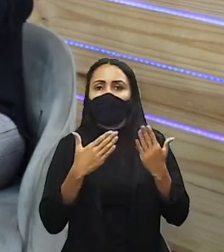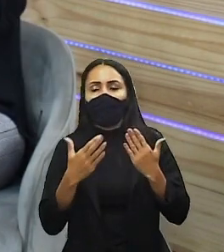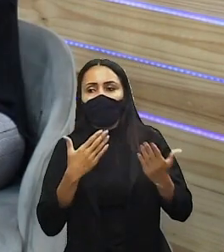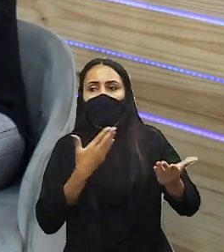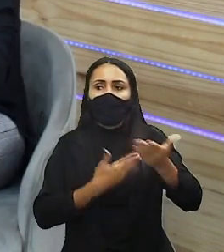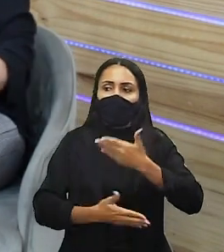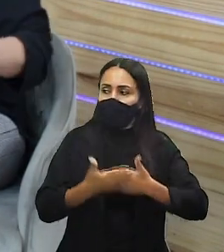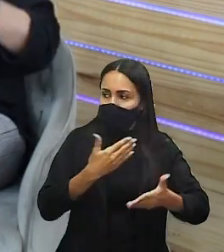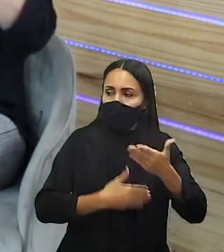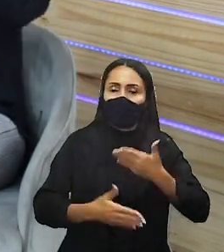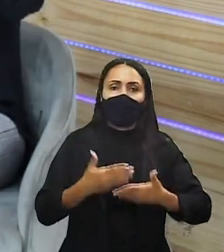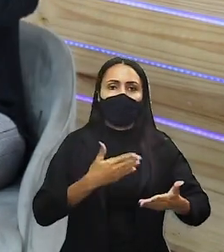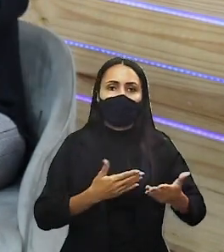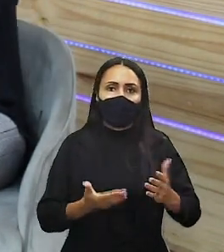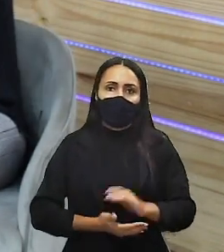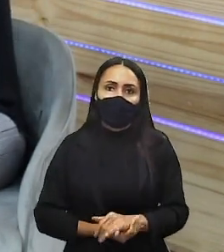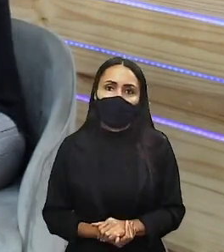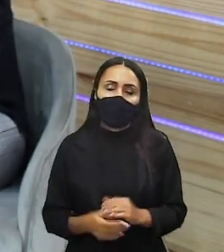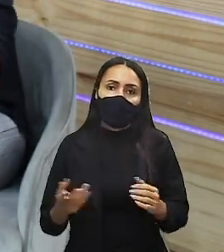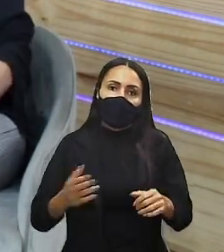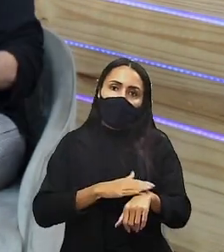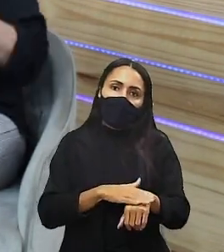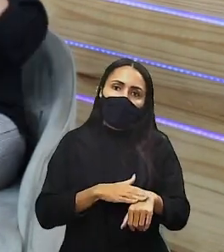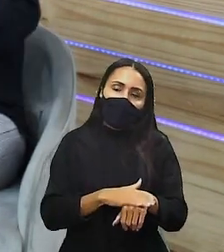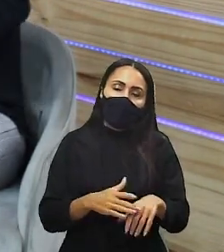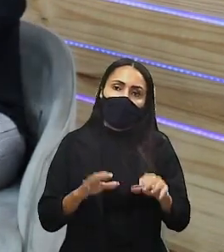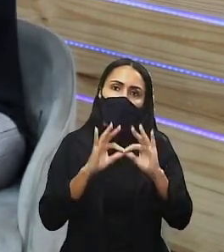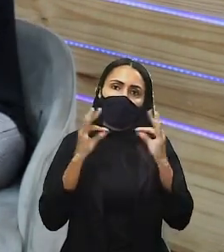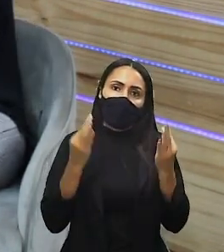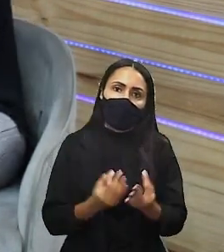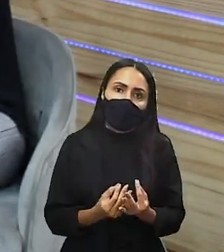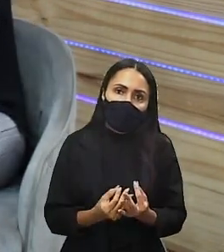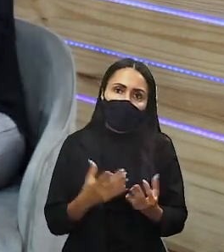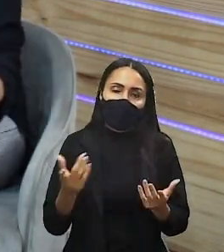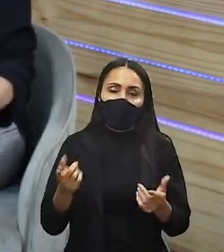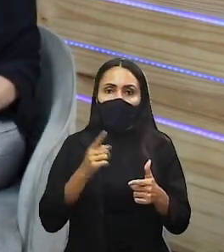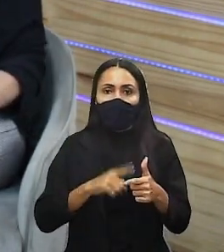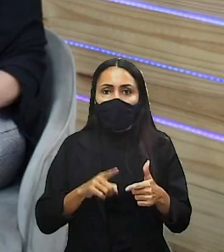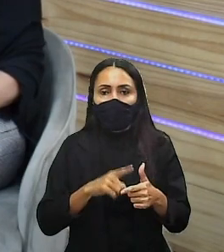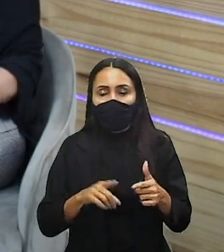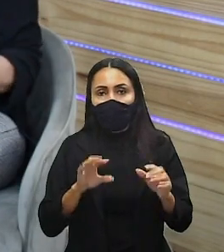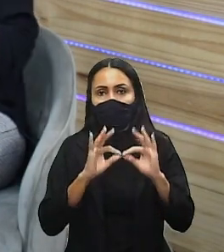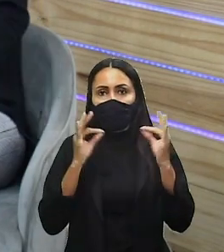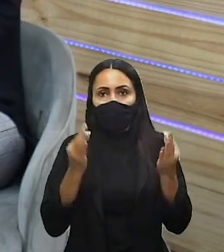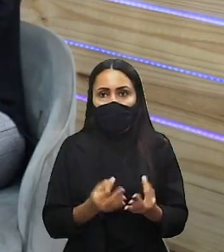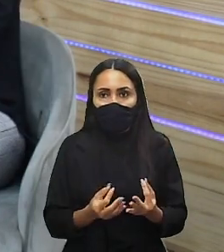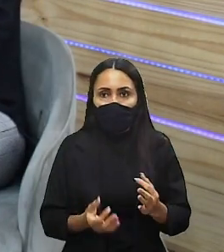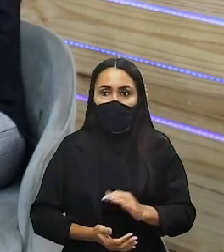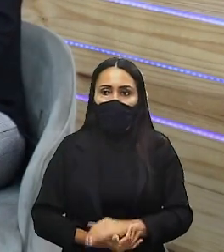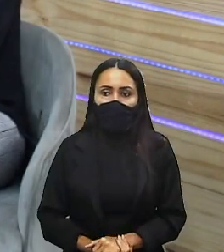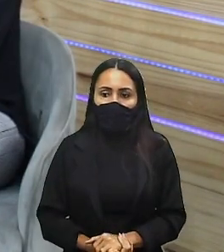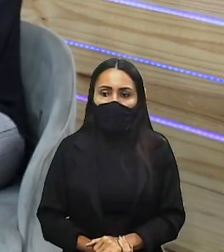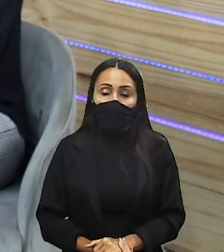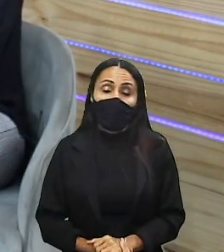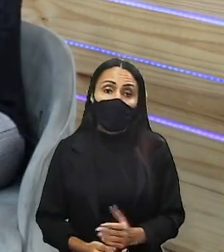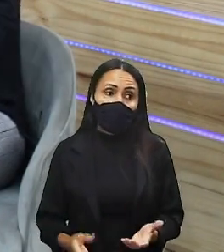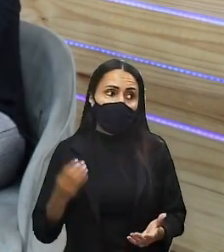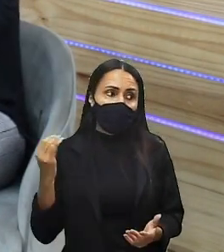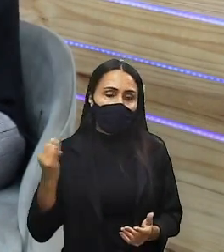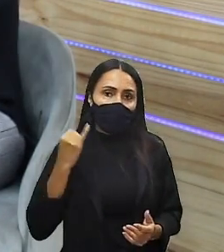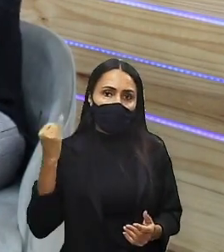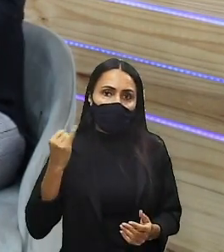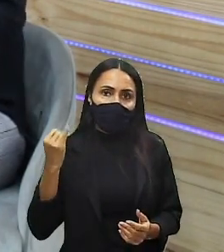pedindo informações, está conversando sobre a família dele, falando dos problemas dele familiares. É muito interessante quando